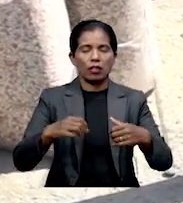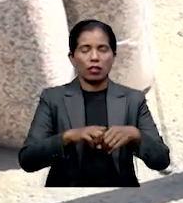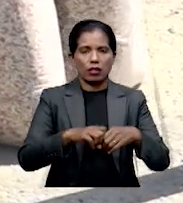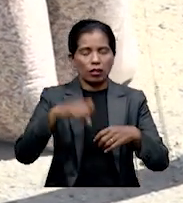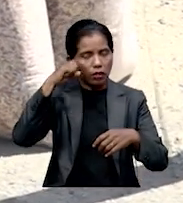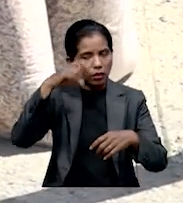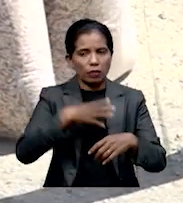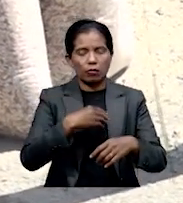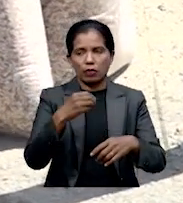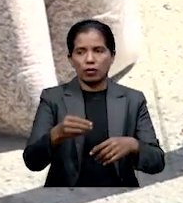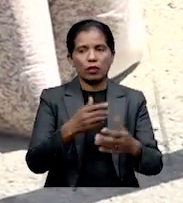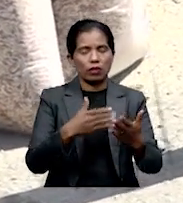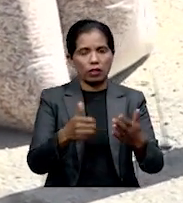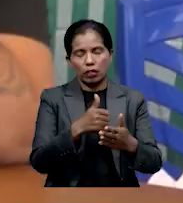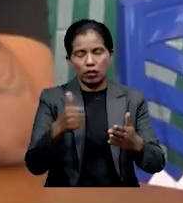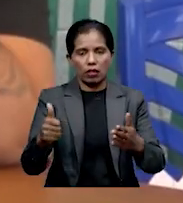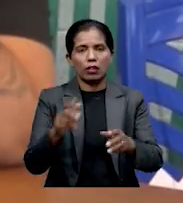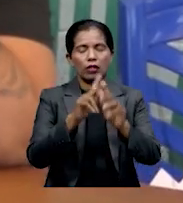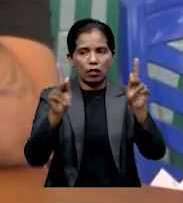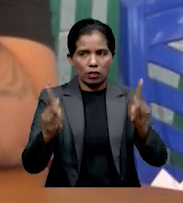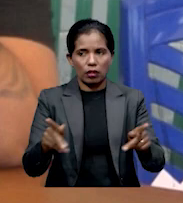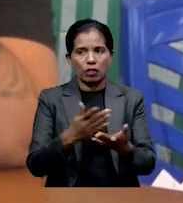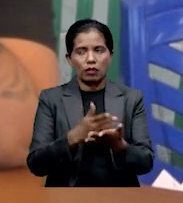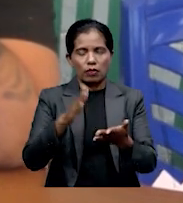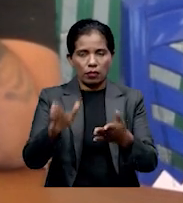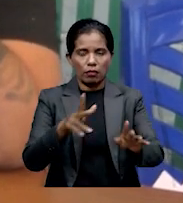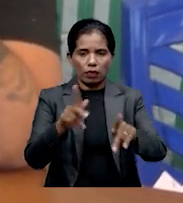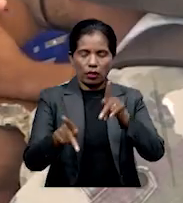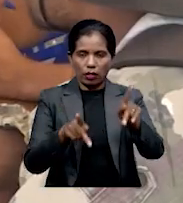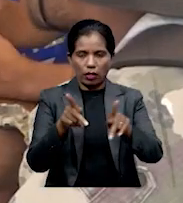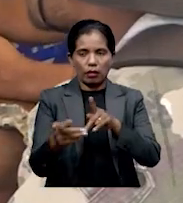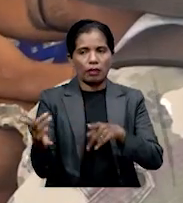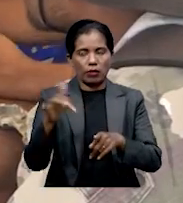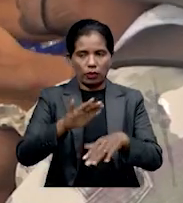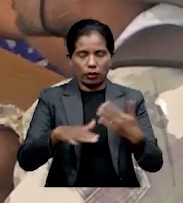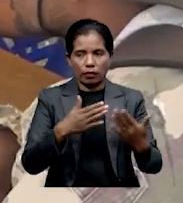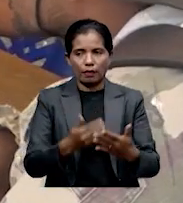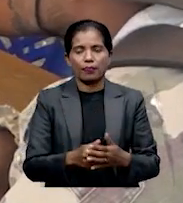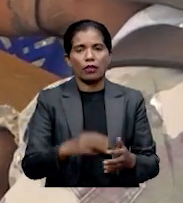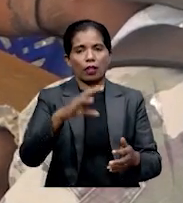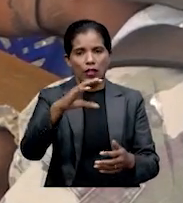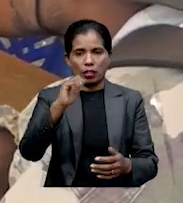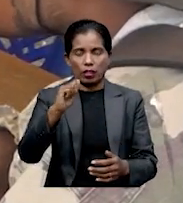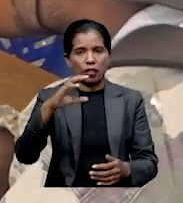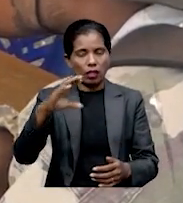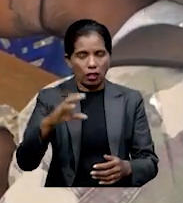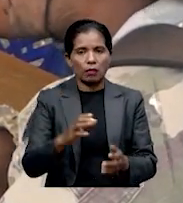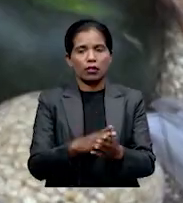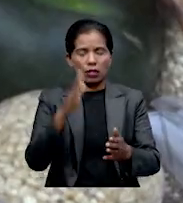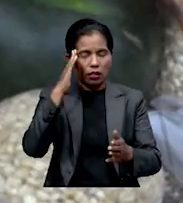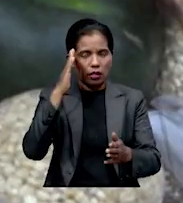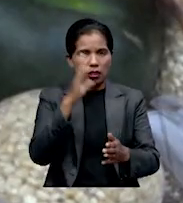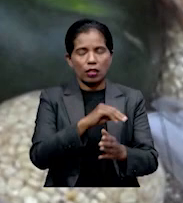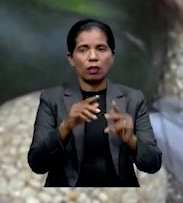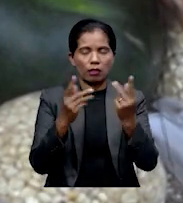Foremungo, no produto Seluk e Halosa, onde distribui para beneficiário Cira. Além de né, cá mos descobre, empresa Balon